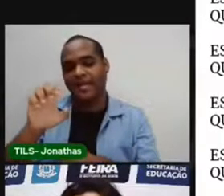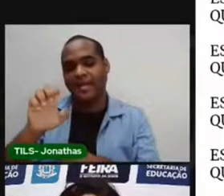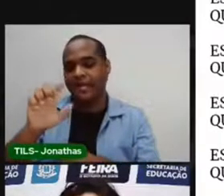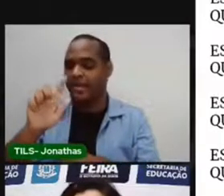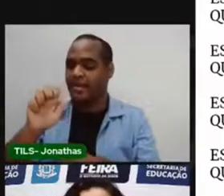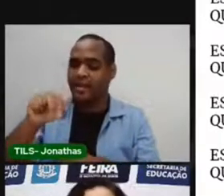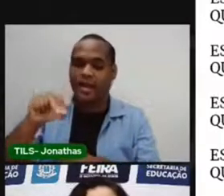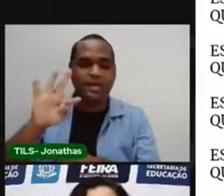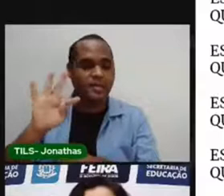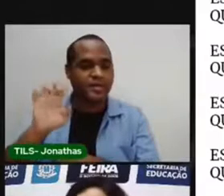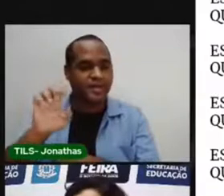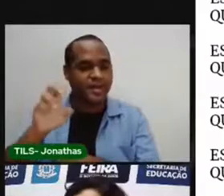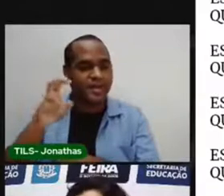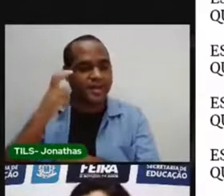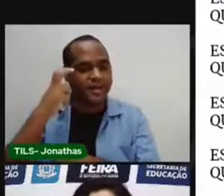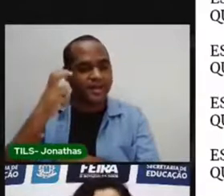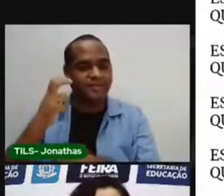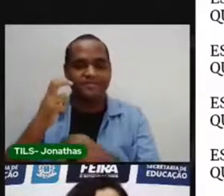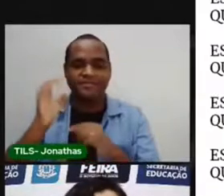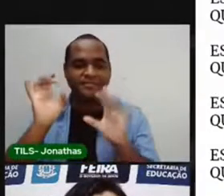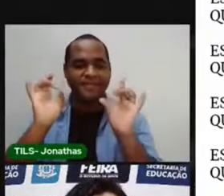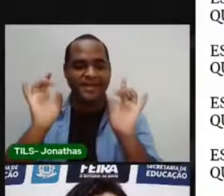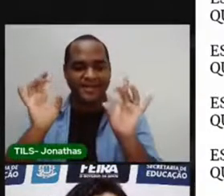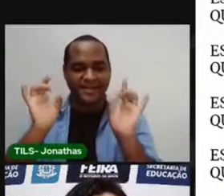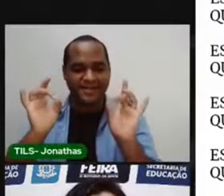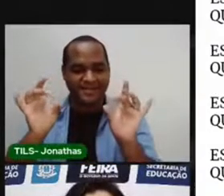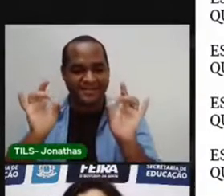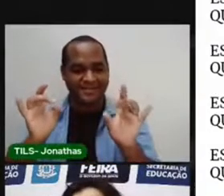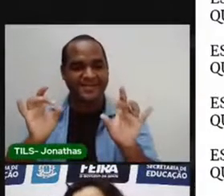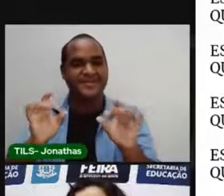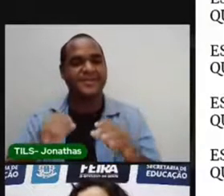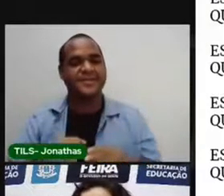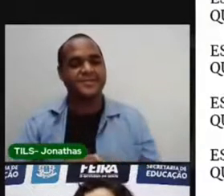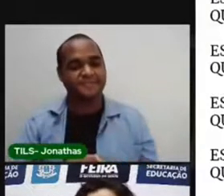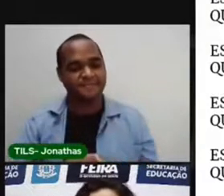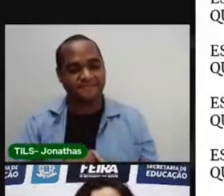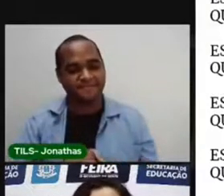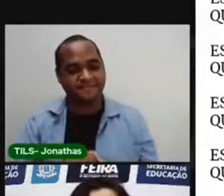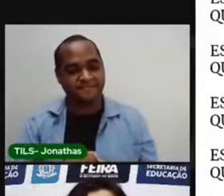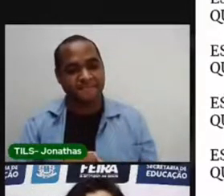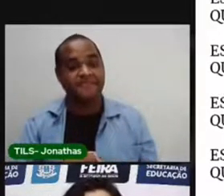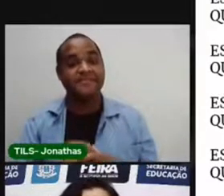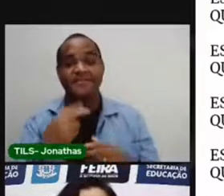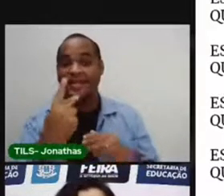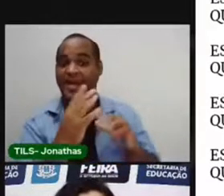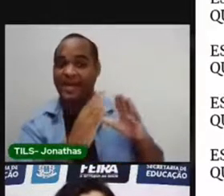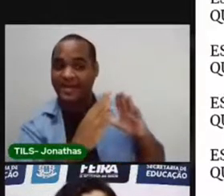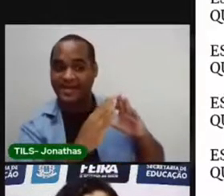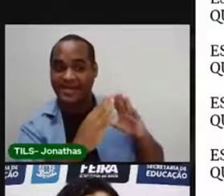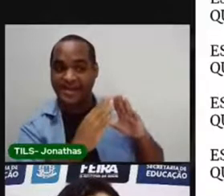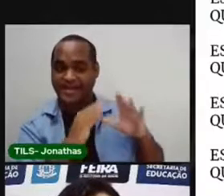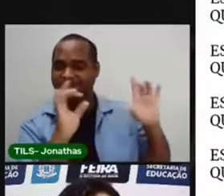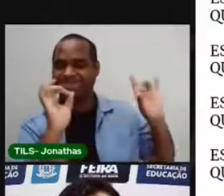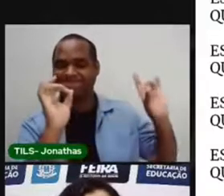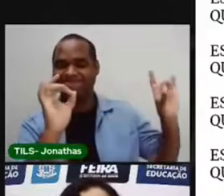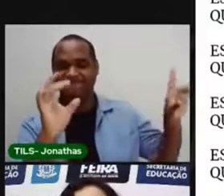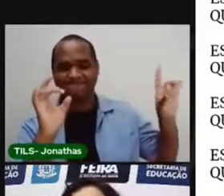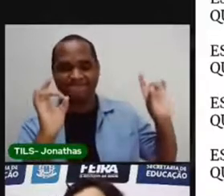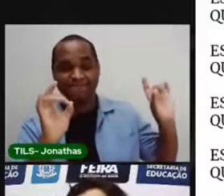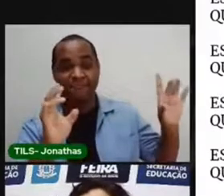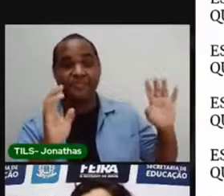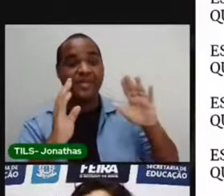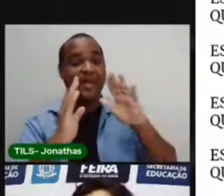elegante. Então, vamos repetir esse versinho todo. Essa casa é